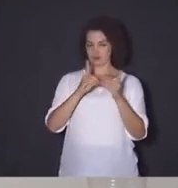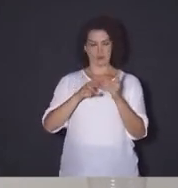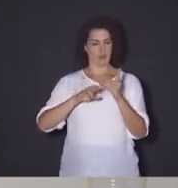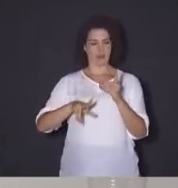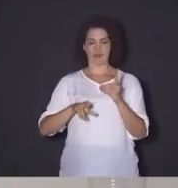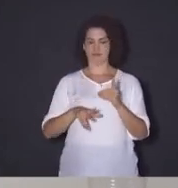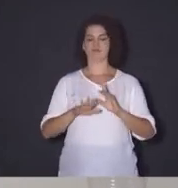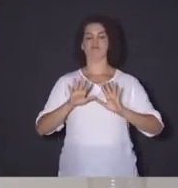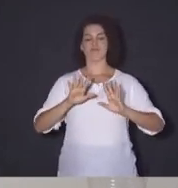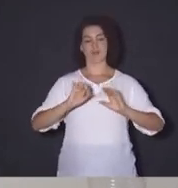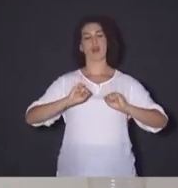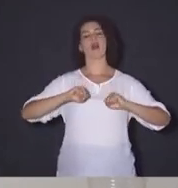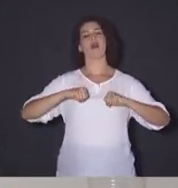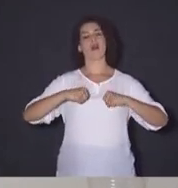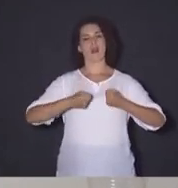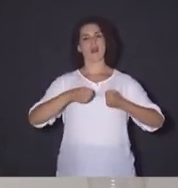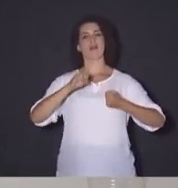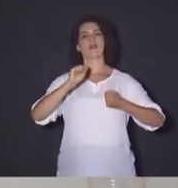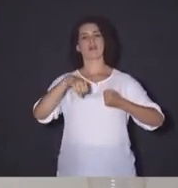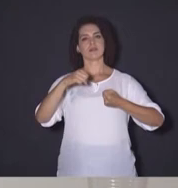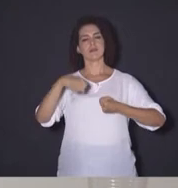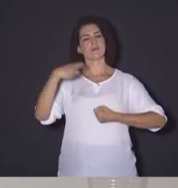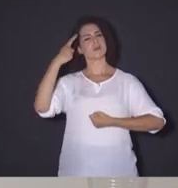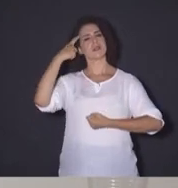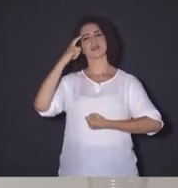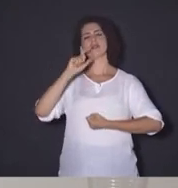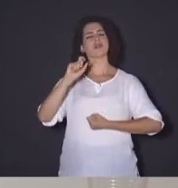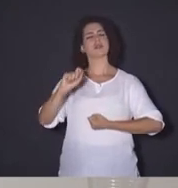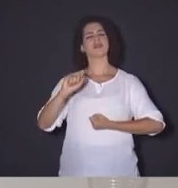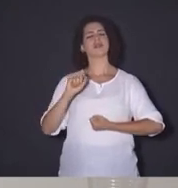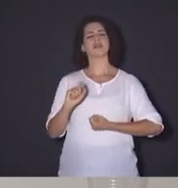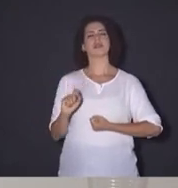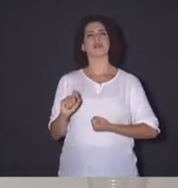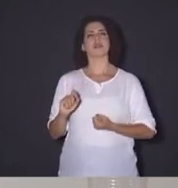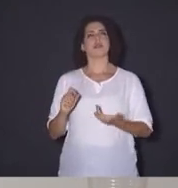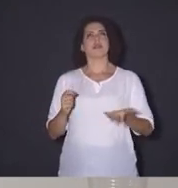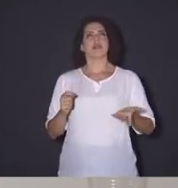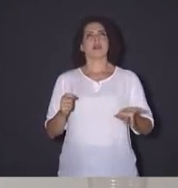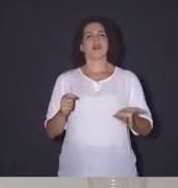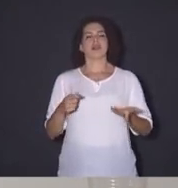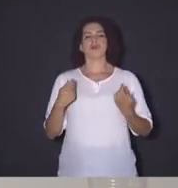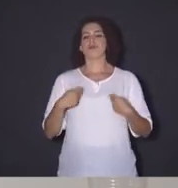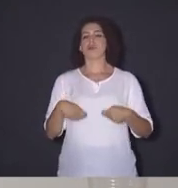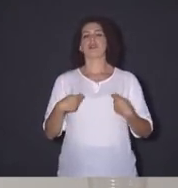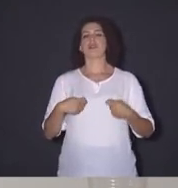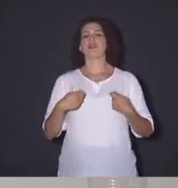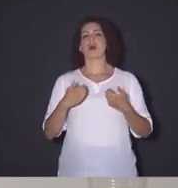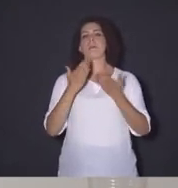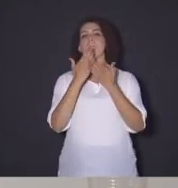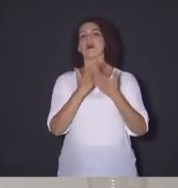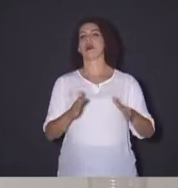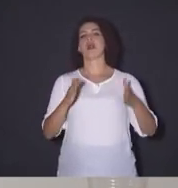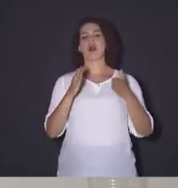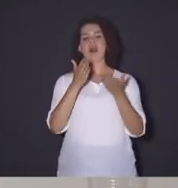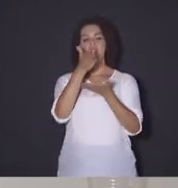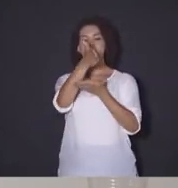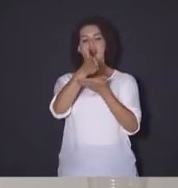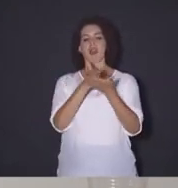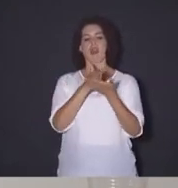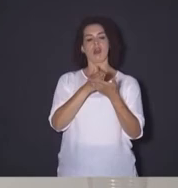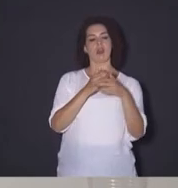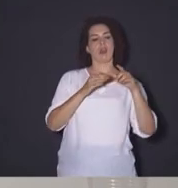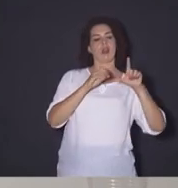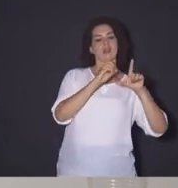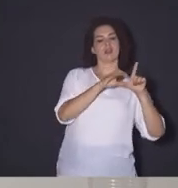esforço mas é um esforço sempre de pensar que não temos a romper com essa dicotomia bacharelado e licenciatura